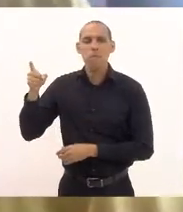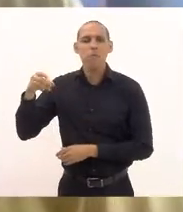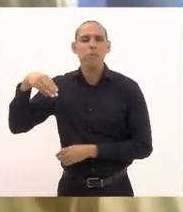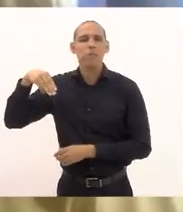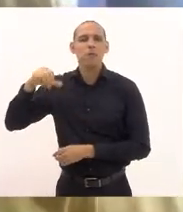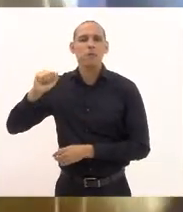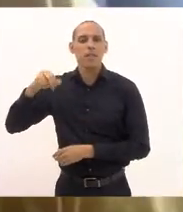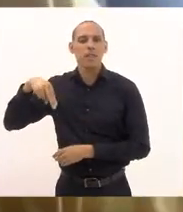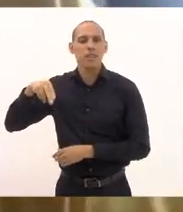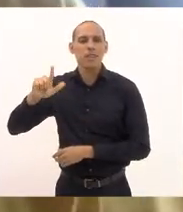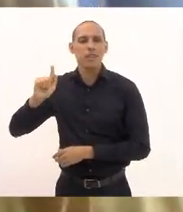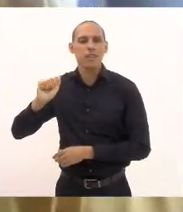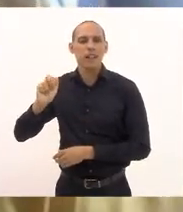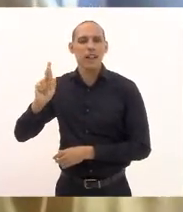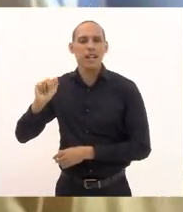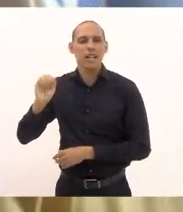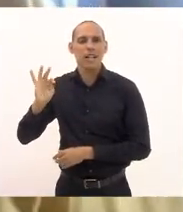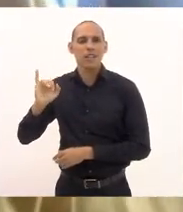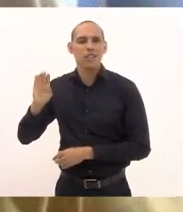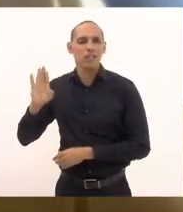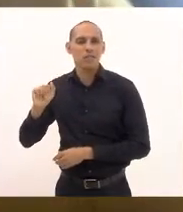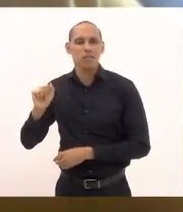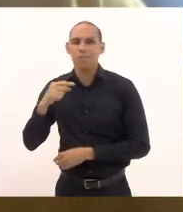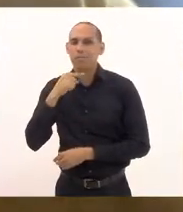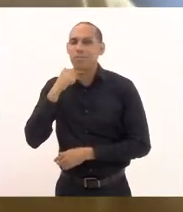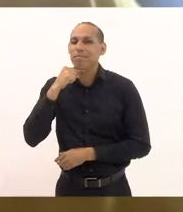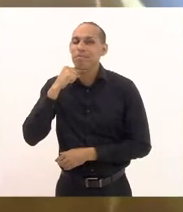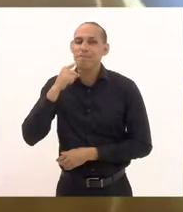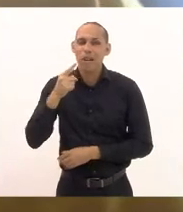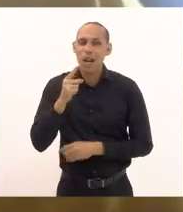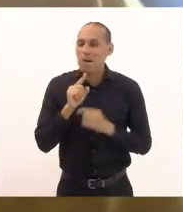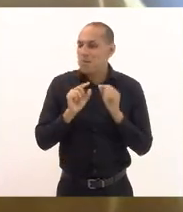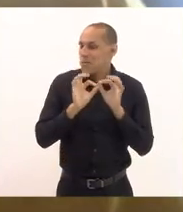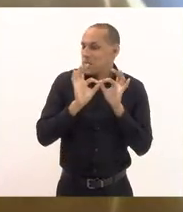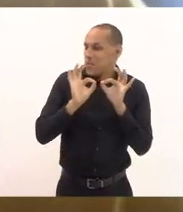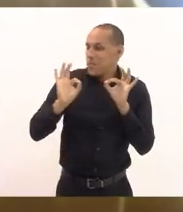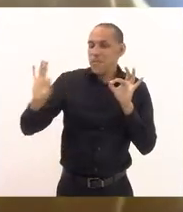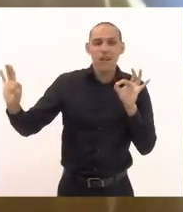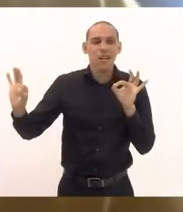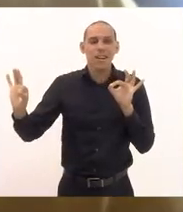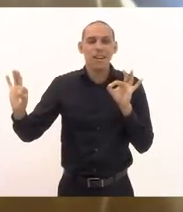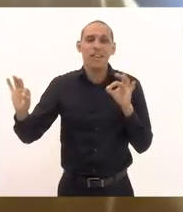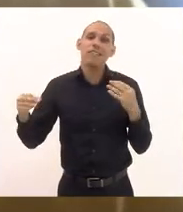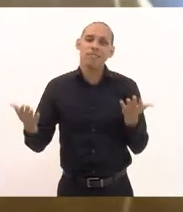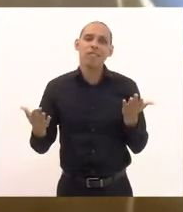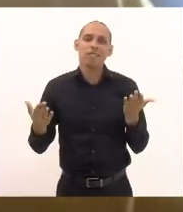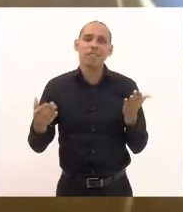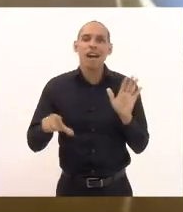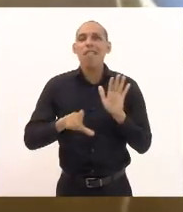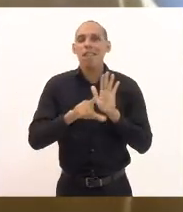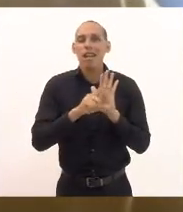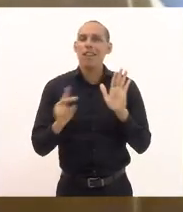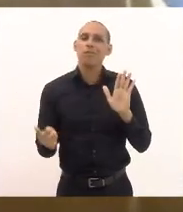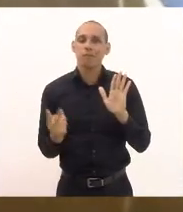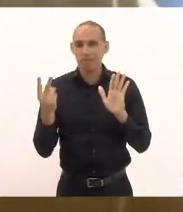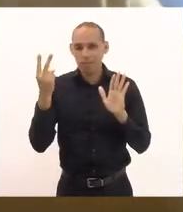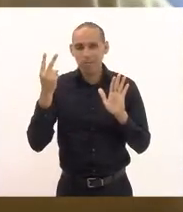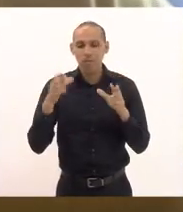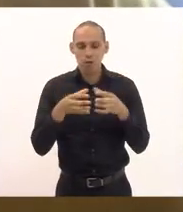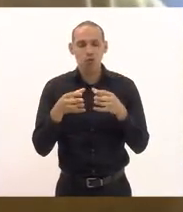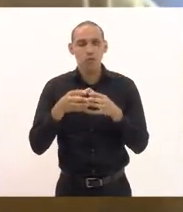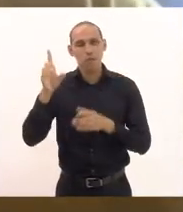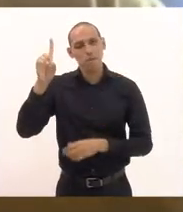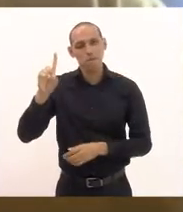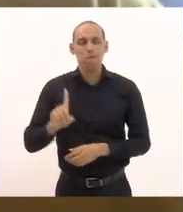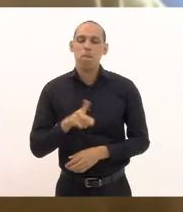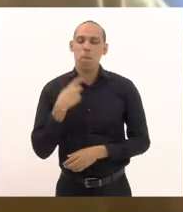Mangaratiba, por exemplo? É impossível, né? E essa lei de valorização tem vários outros pontos, o Conselho dos Diretores, que nós